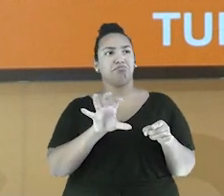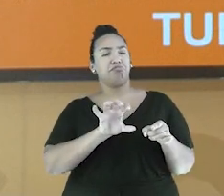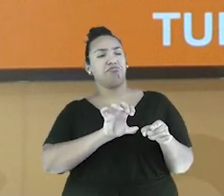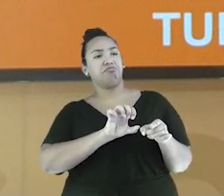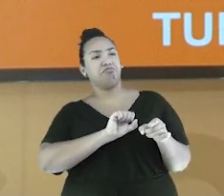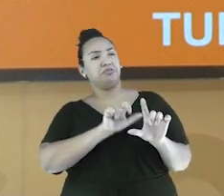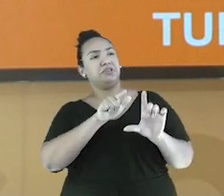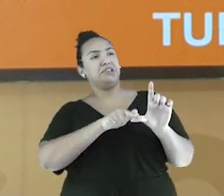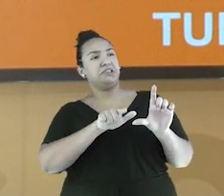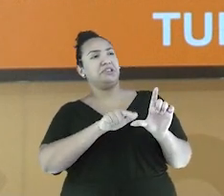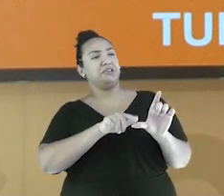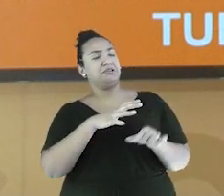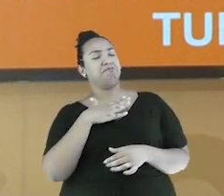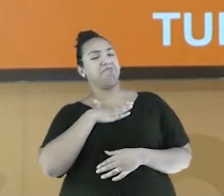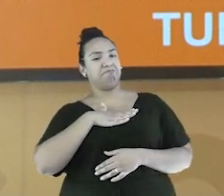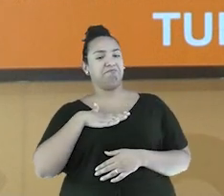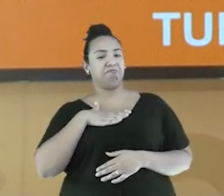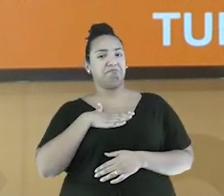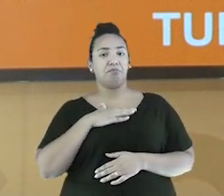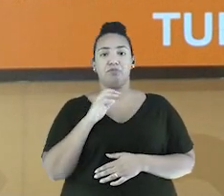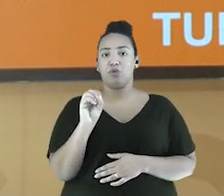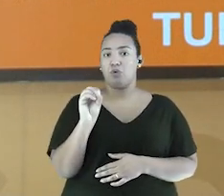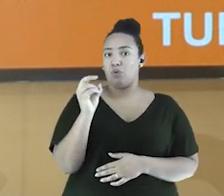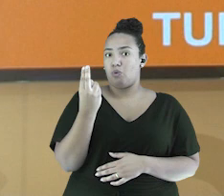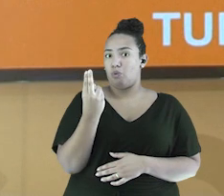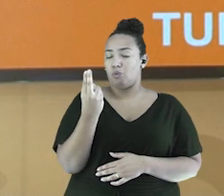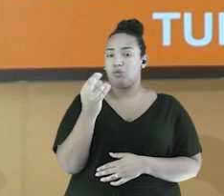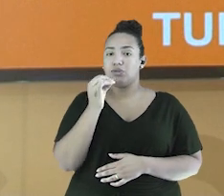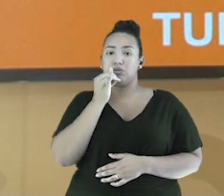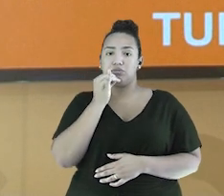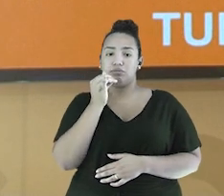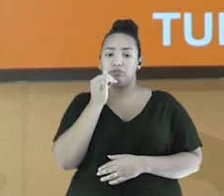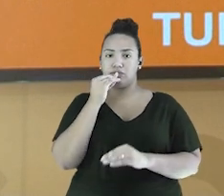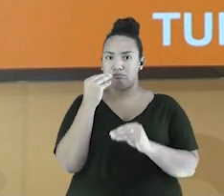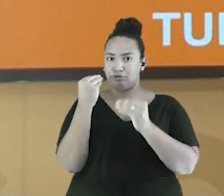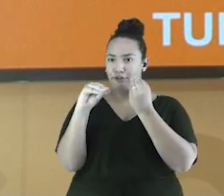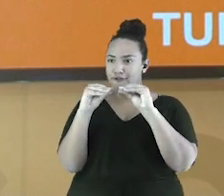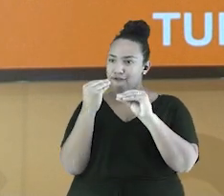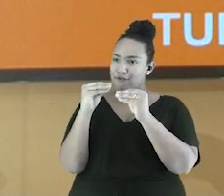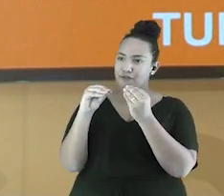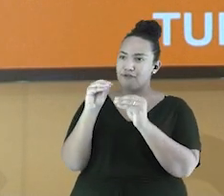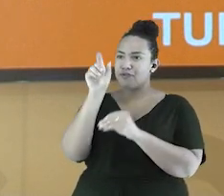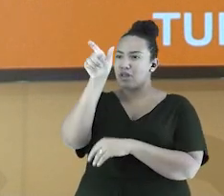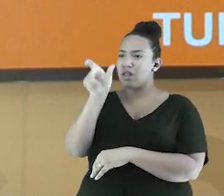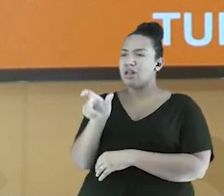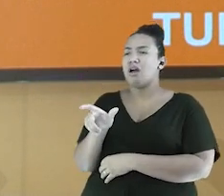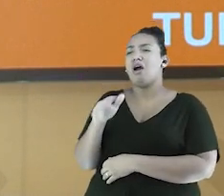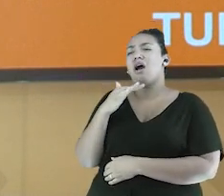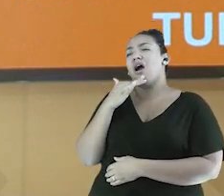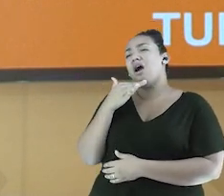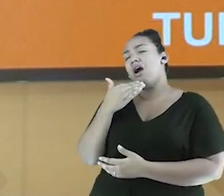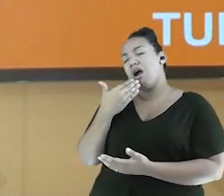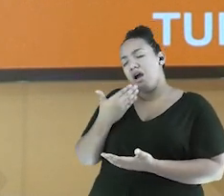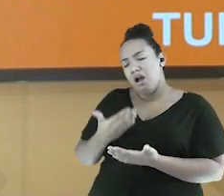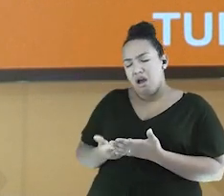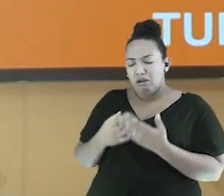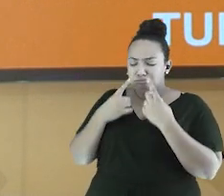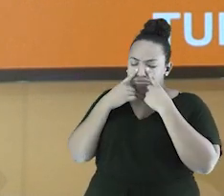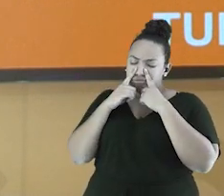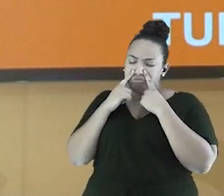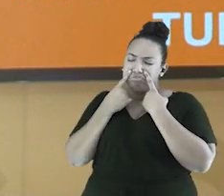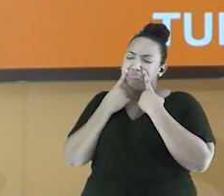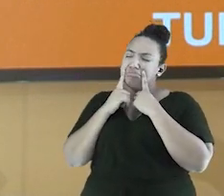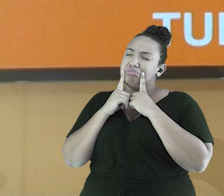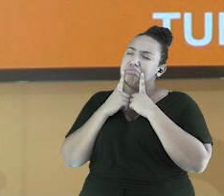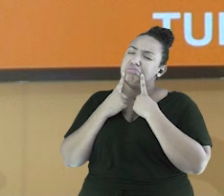rádio e que te faz cantar. Um ator interpreta um papel naquela novela que te emociona e quase te faz